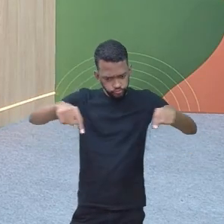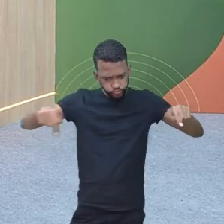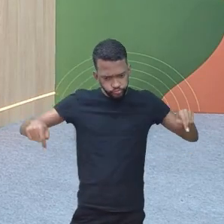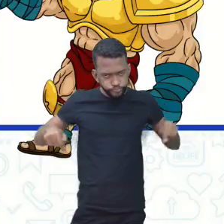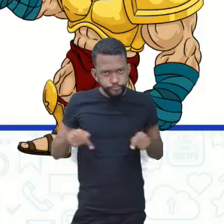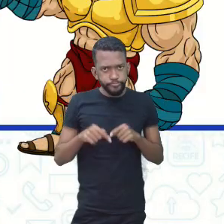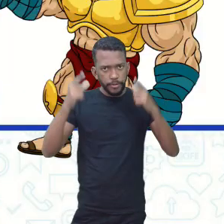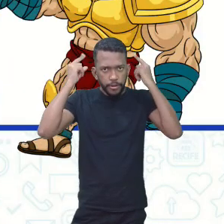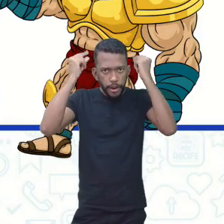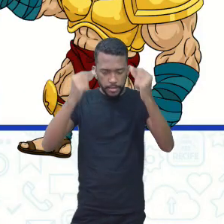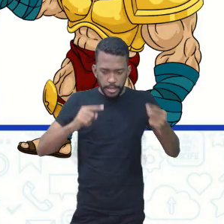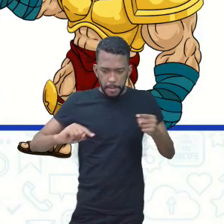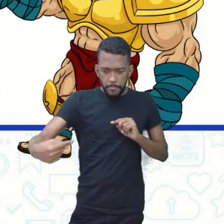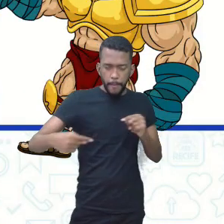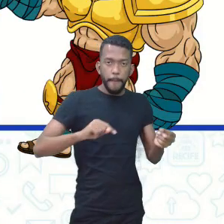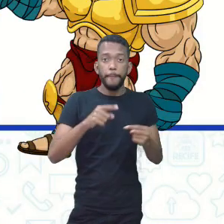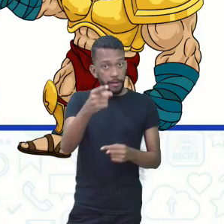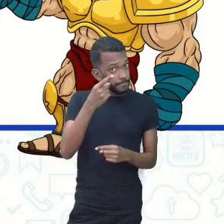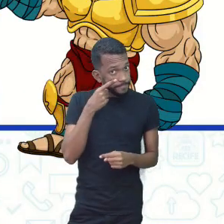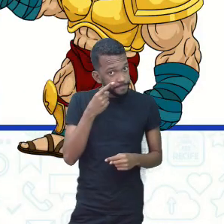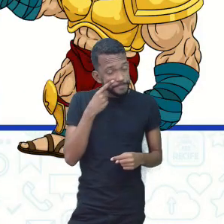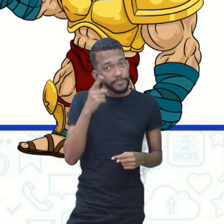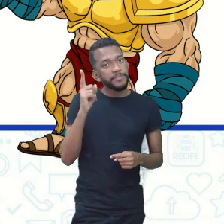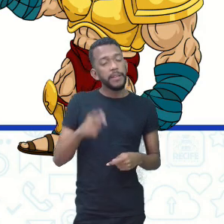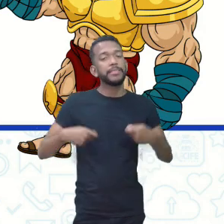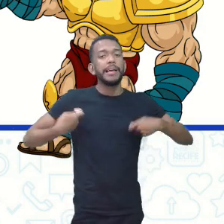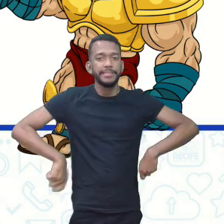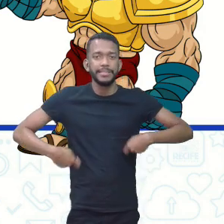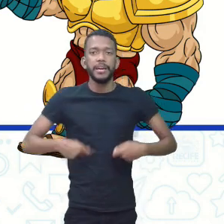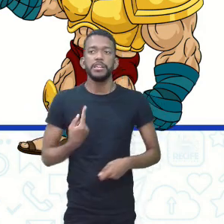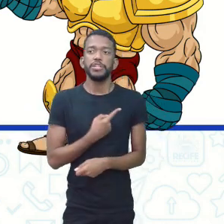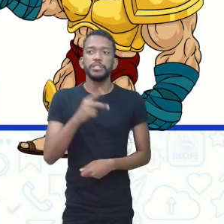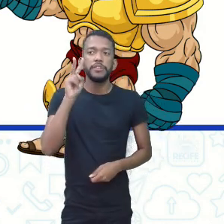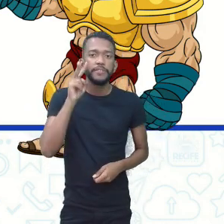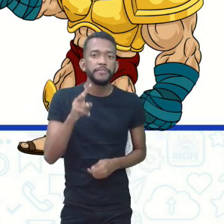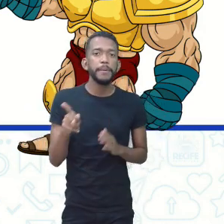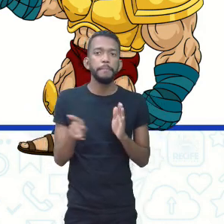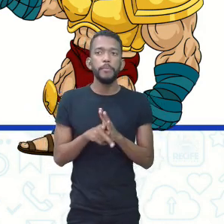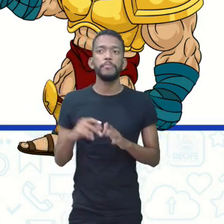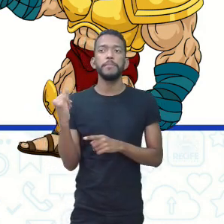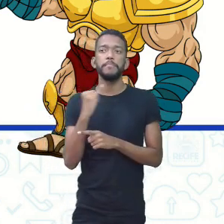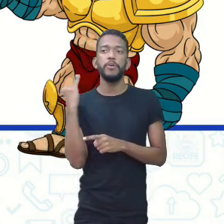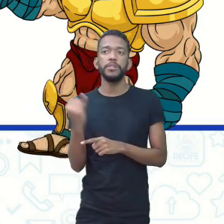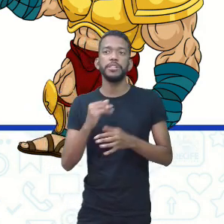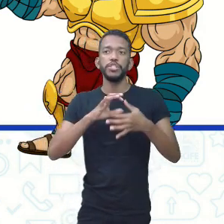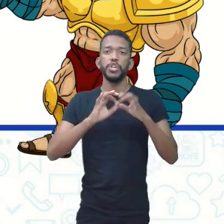foi necessário, para você ver que aí a gente já tem a importância dos Jogos Olímpicos, né?